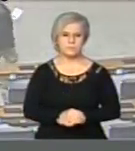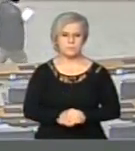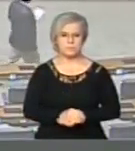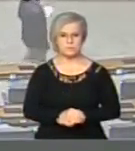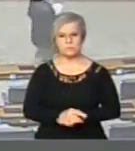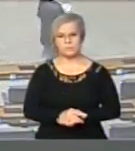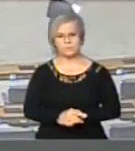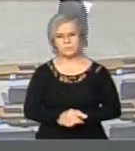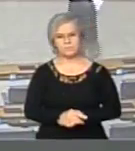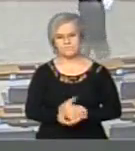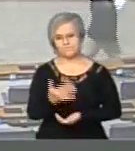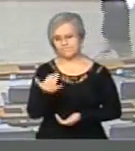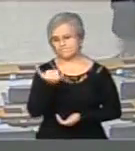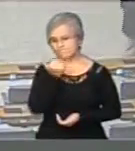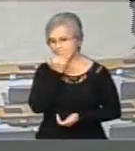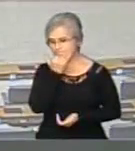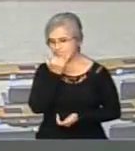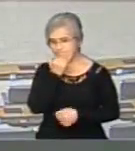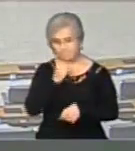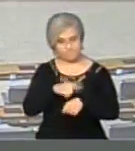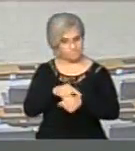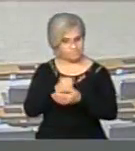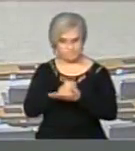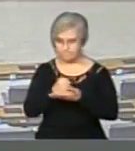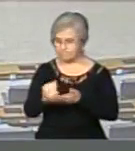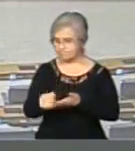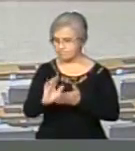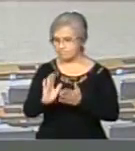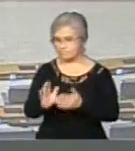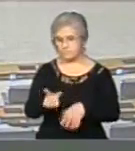Roberto Brito havia solicitado, infelizmente, deputado, como nós já passamos aí um pouquinho do tempo, eu vou